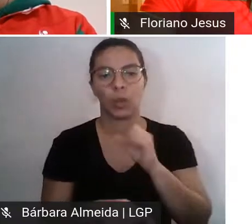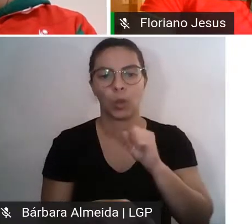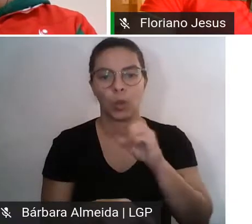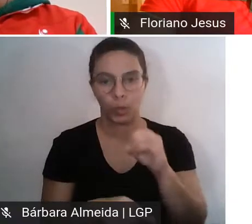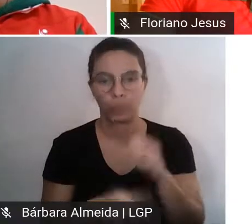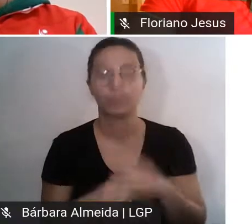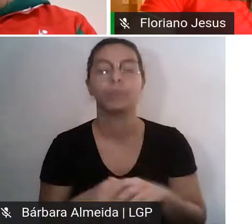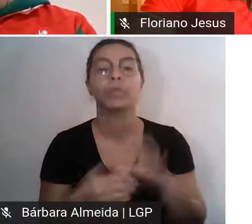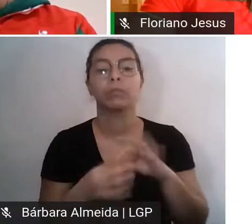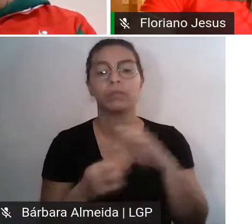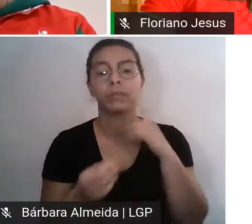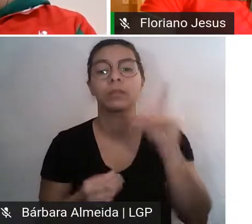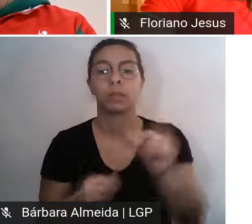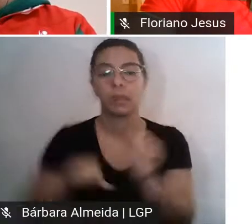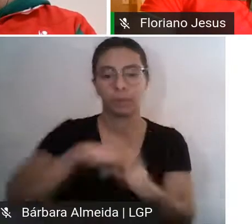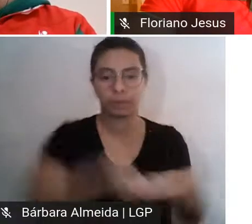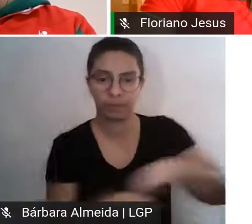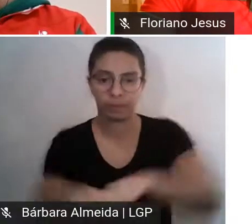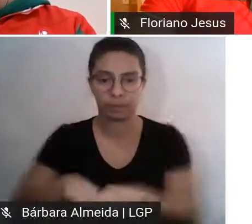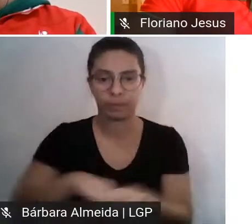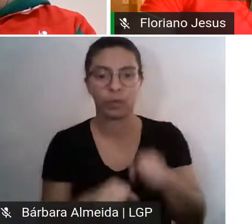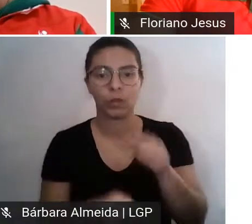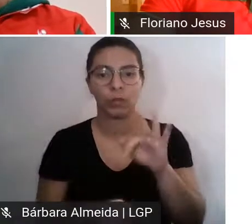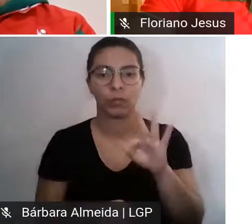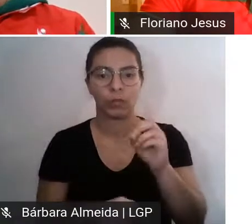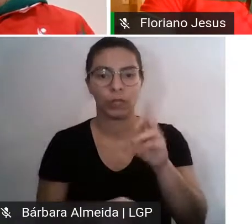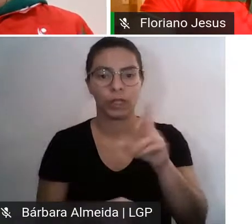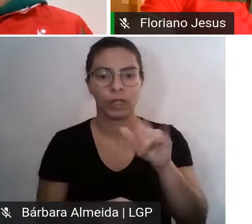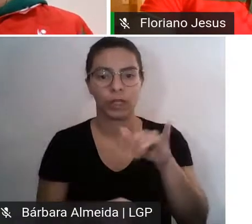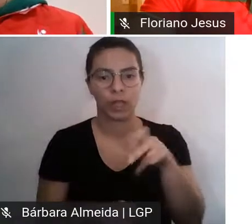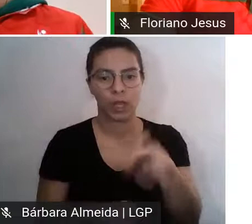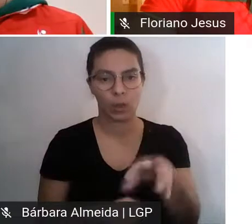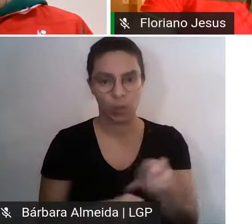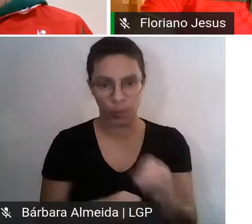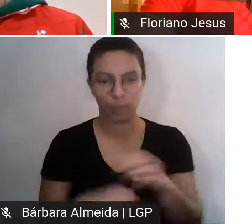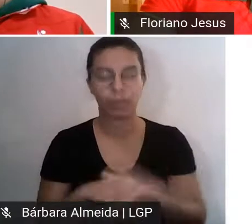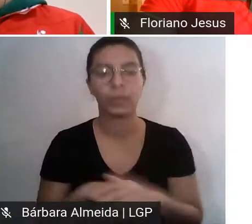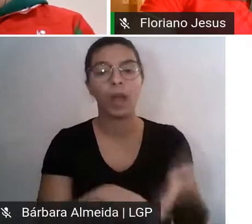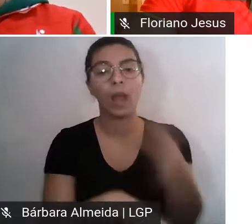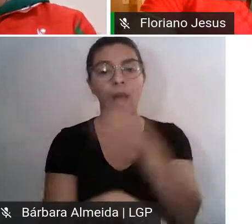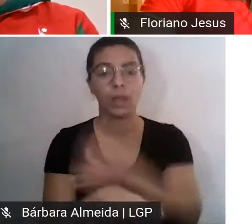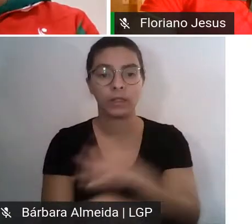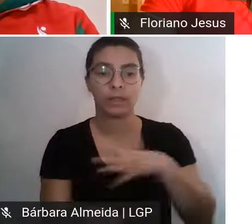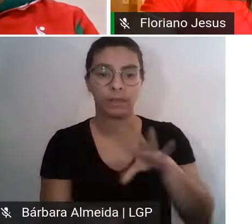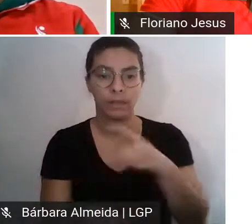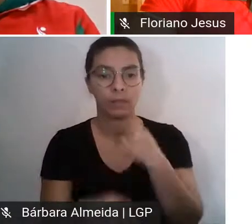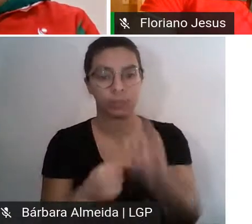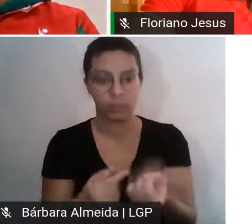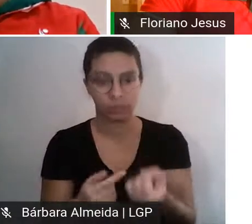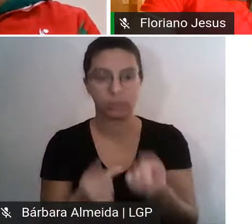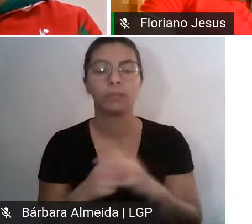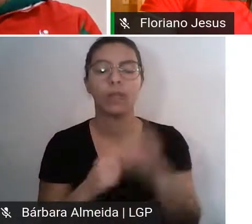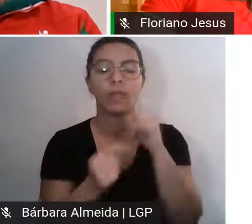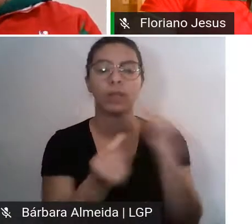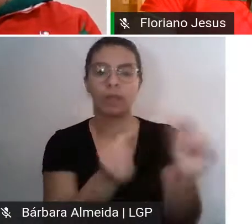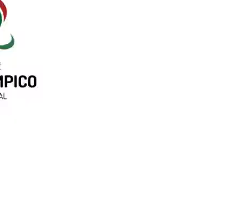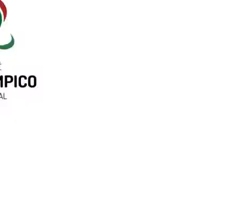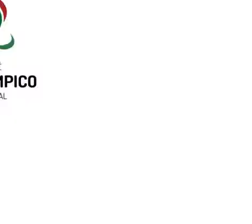Floriano Jesus. Mas ainda antes de passarmos à nossa conversa, vejamos o episódio que enquadra o debate aqui